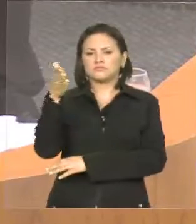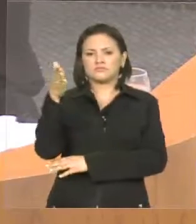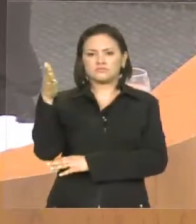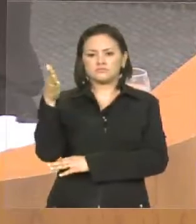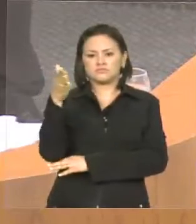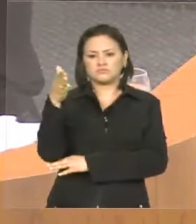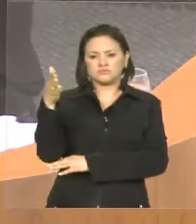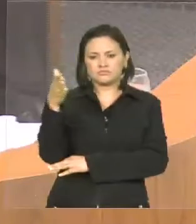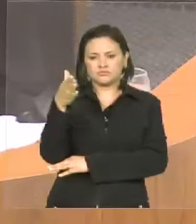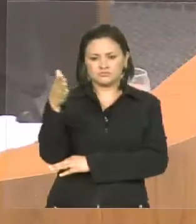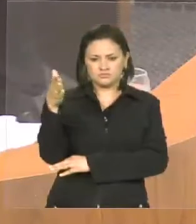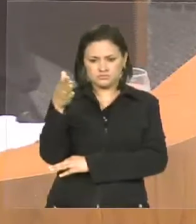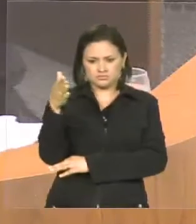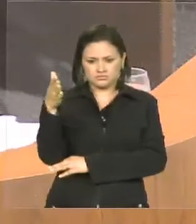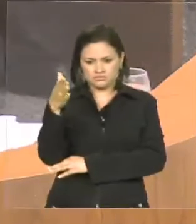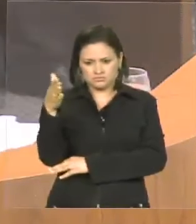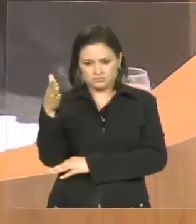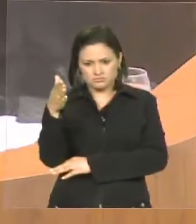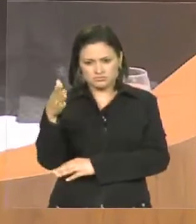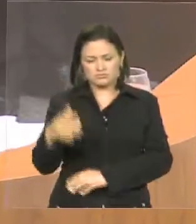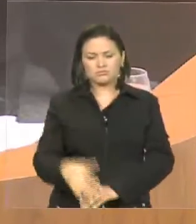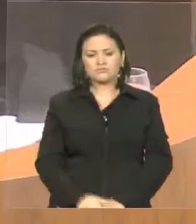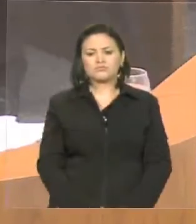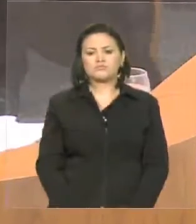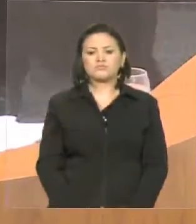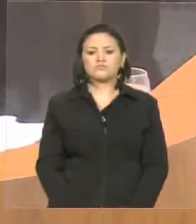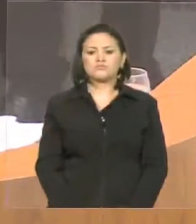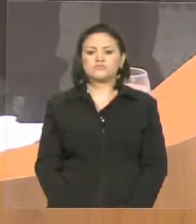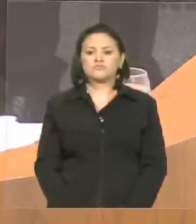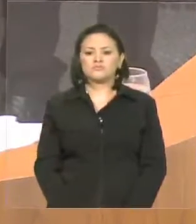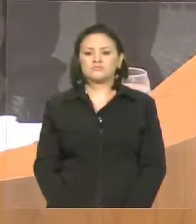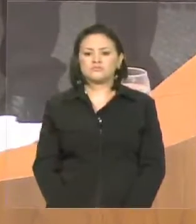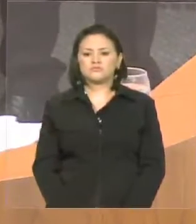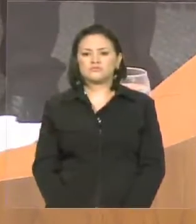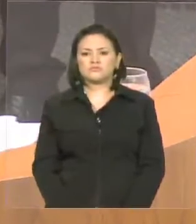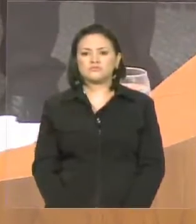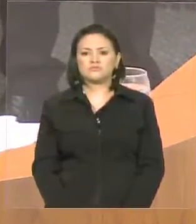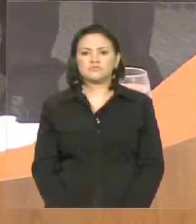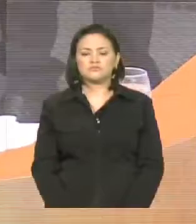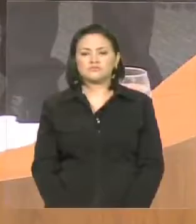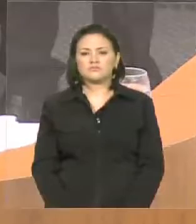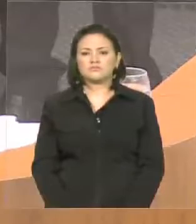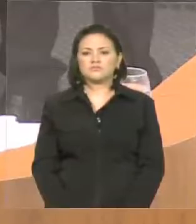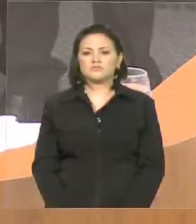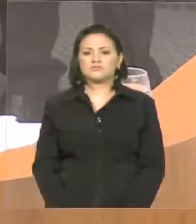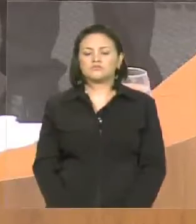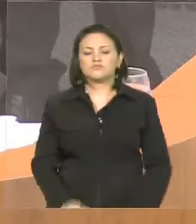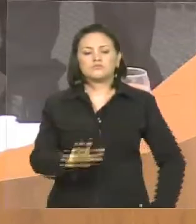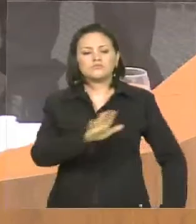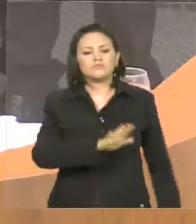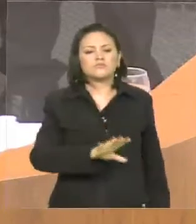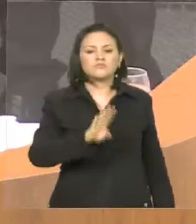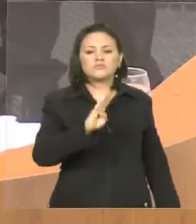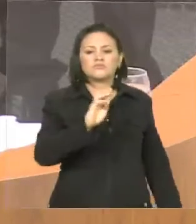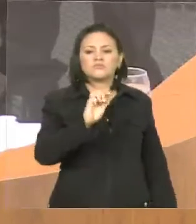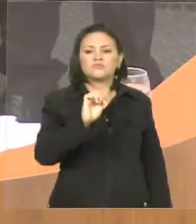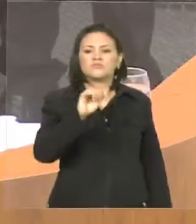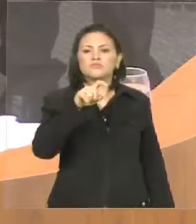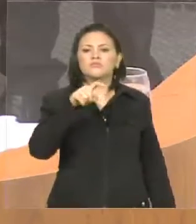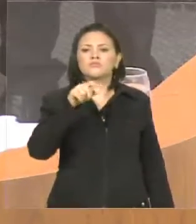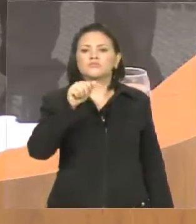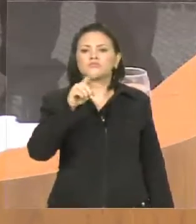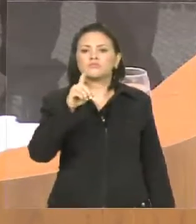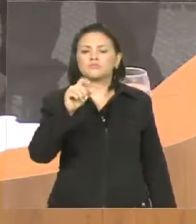também o nosso ecossistema com a Amazônia brasileira, a Baixada, com seus campos semelhantes